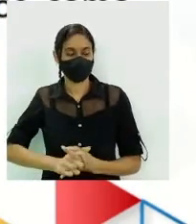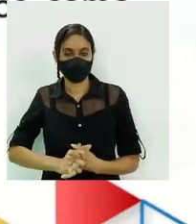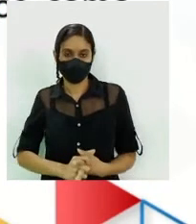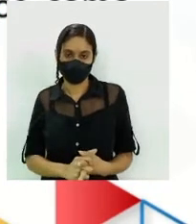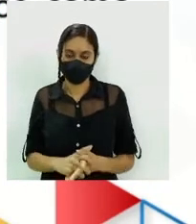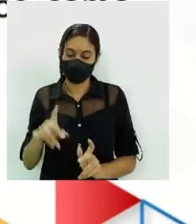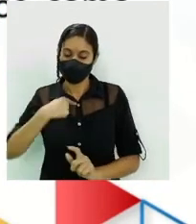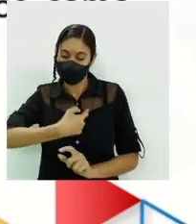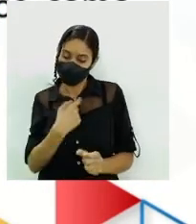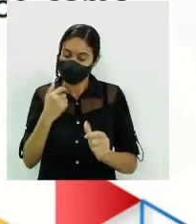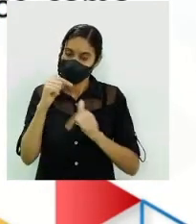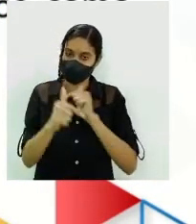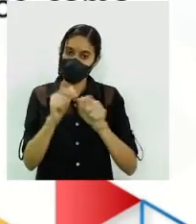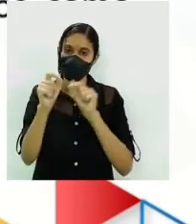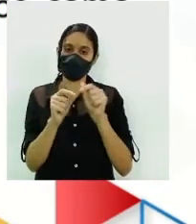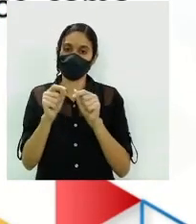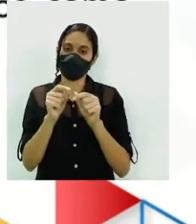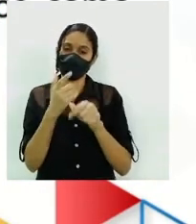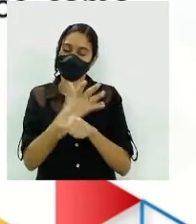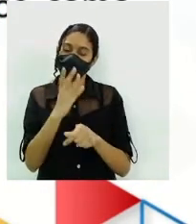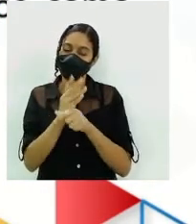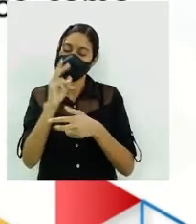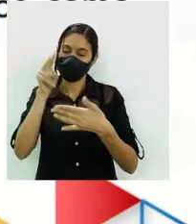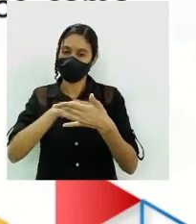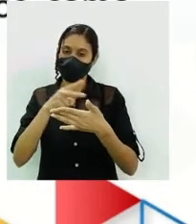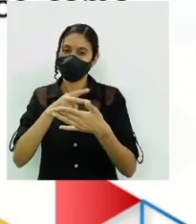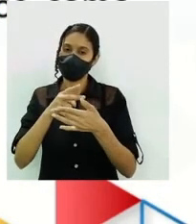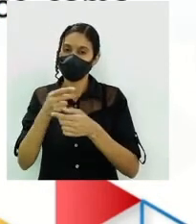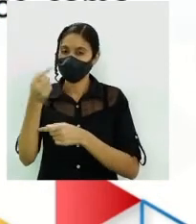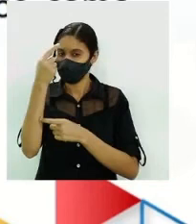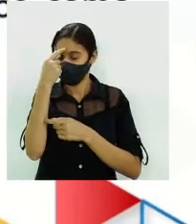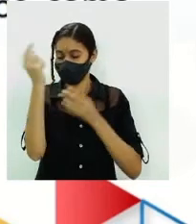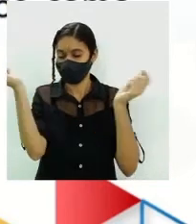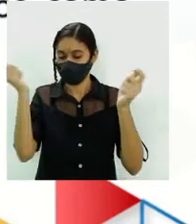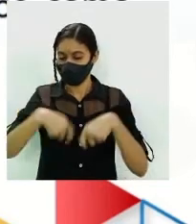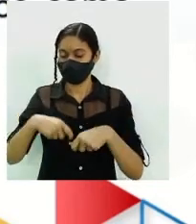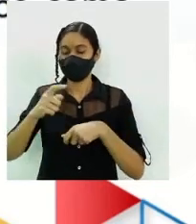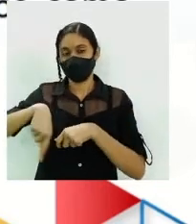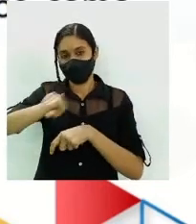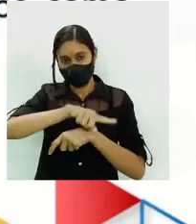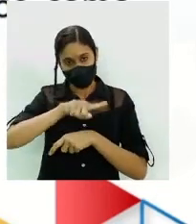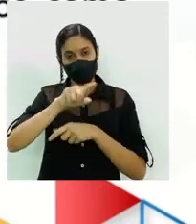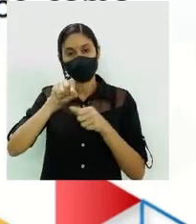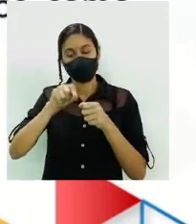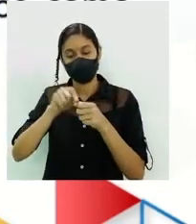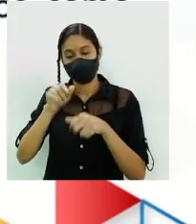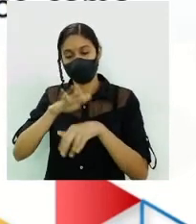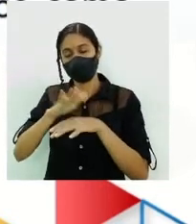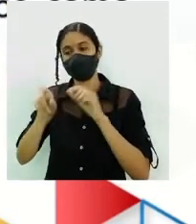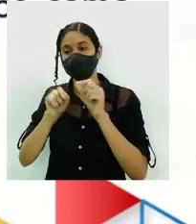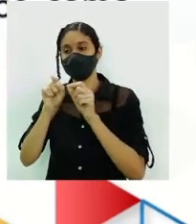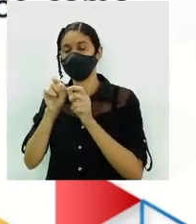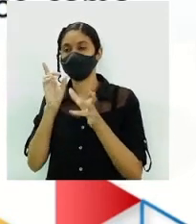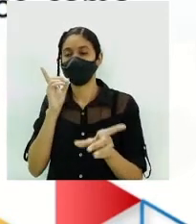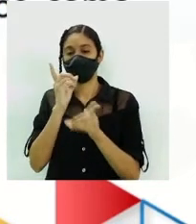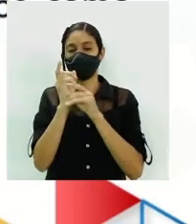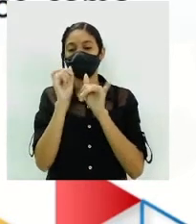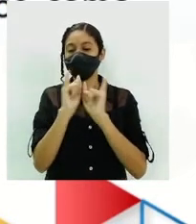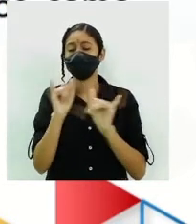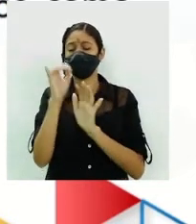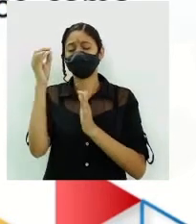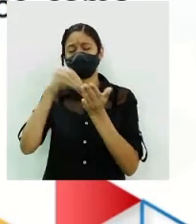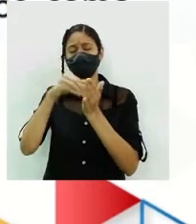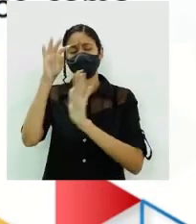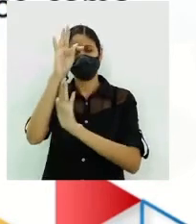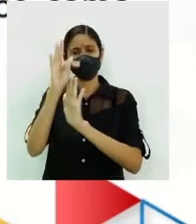vai trabalhar a prática da leitura com o intuito de capacitá-los a irem além de localizar informações no